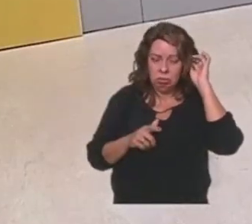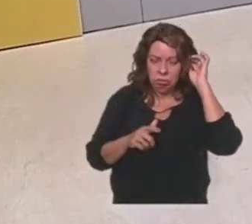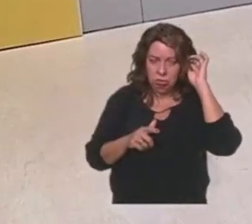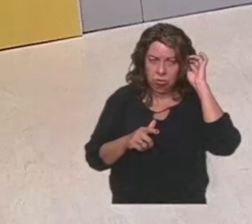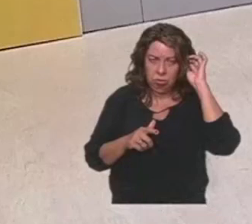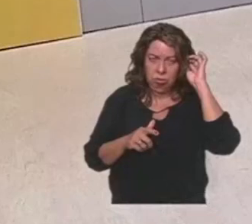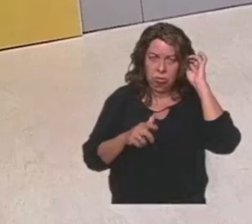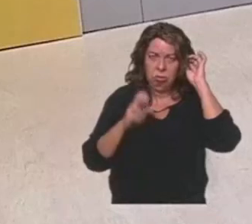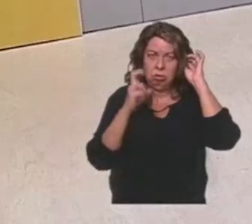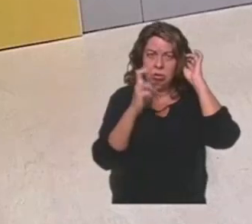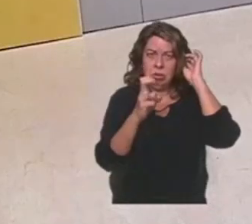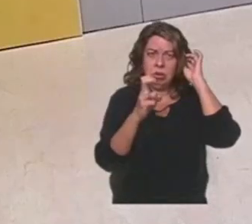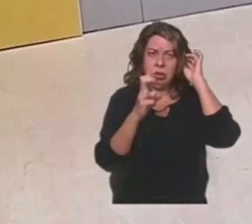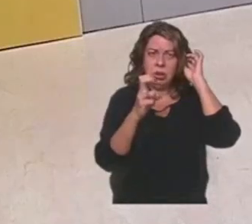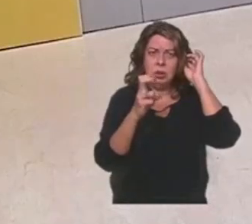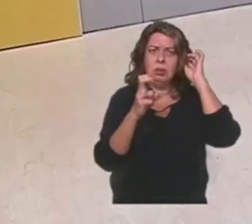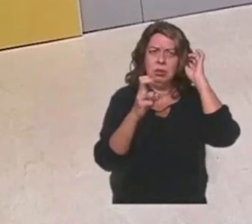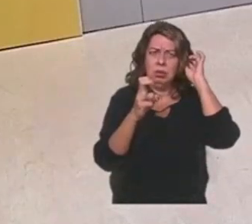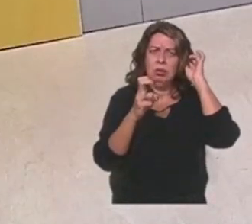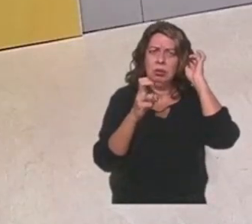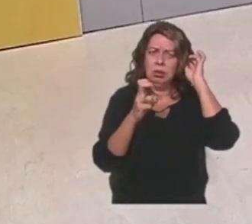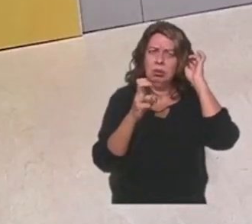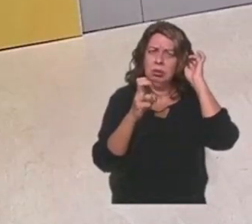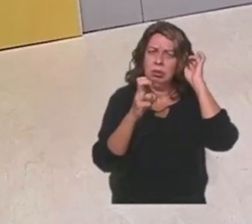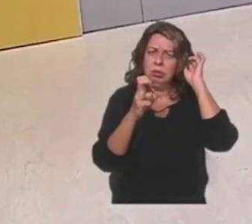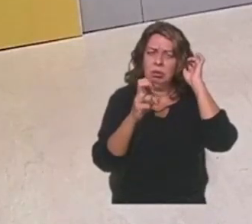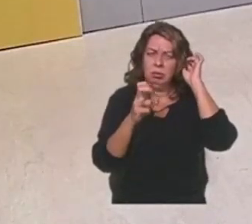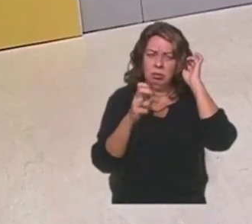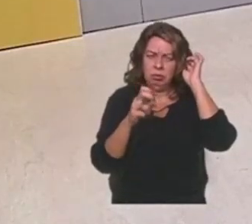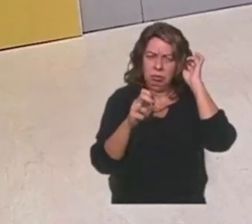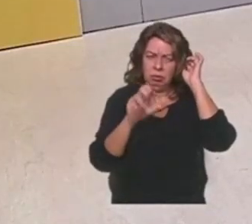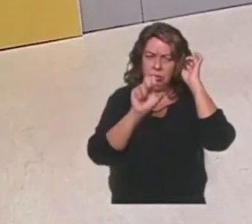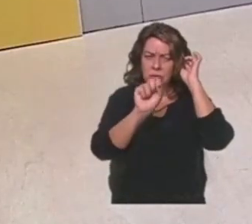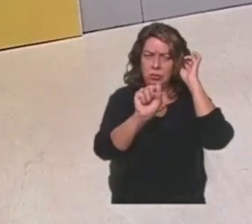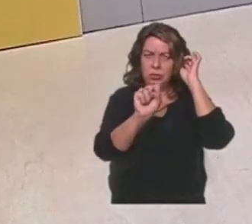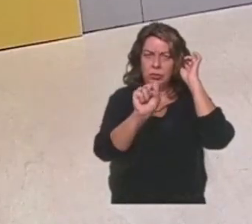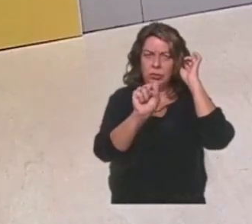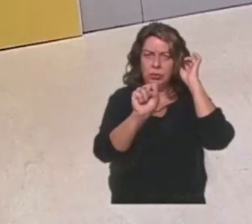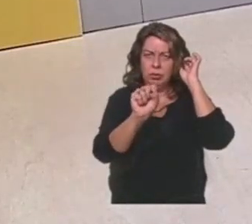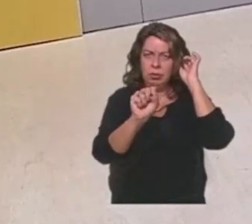Número 5 já foi. Número 8 agora. Número 8. Número 8.